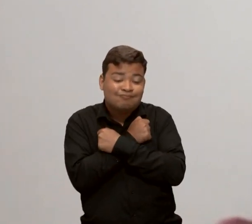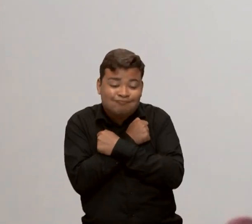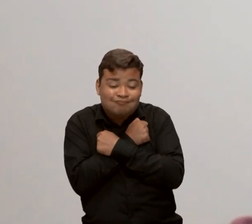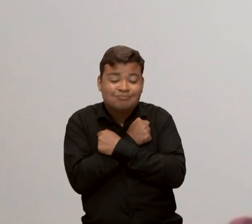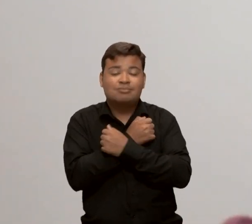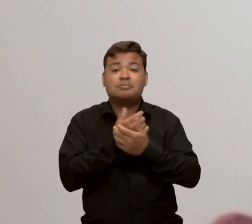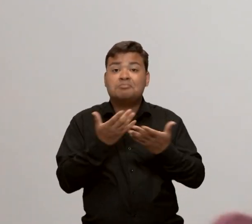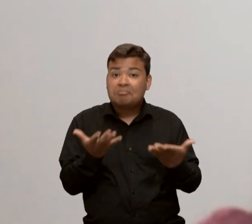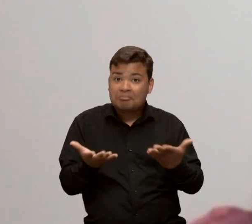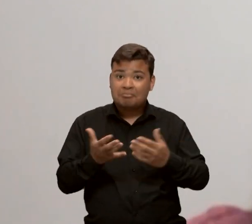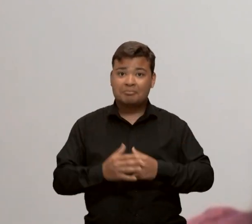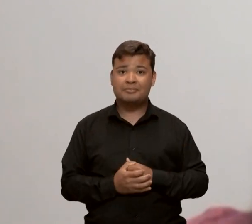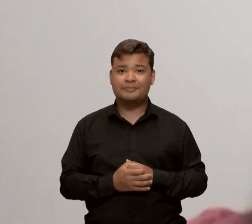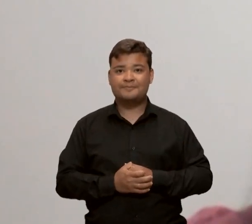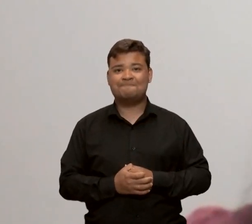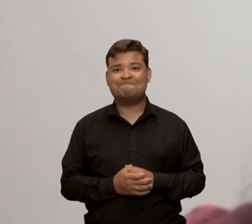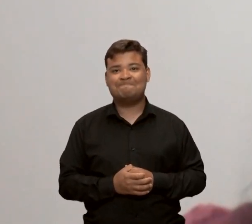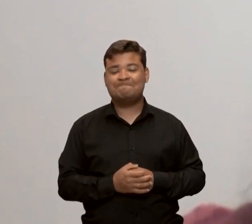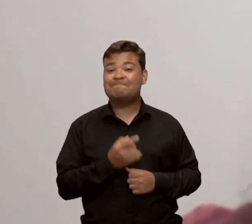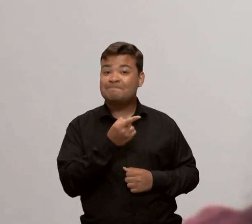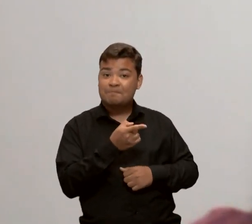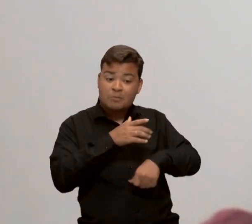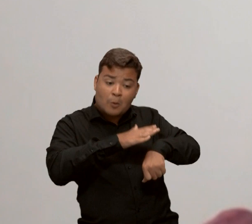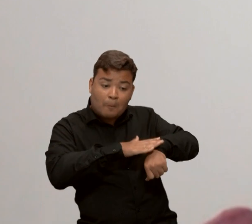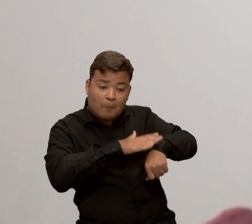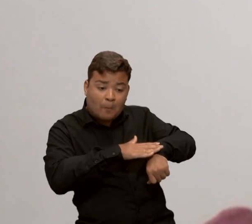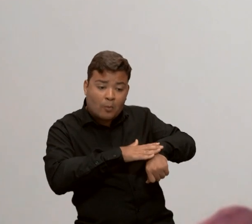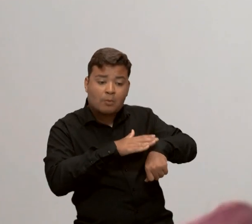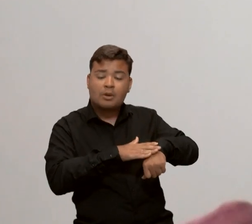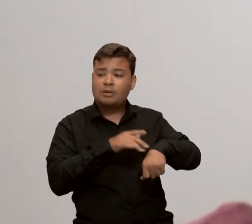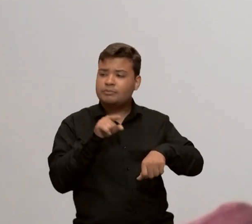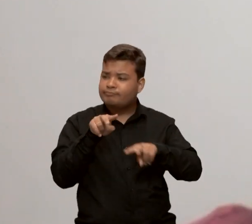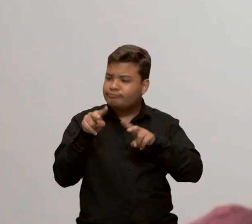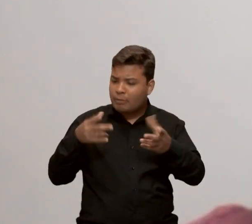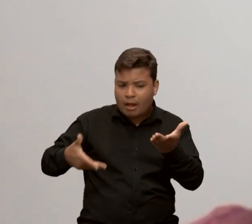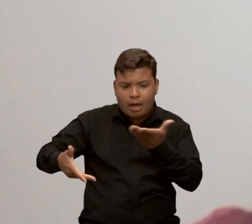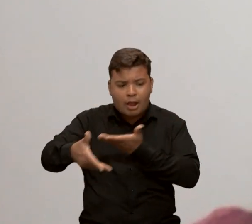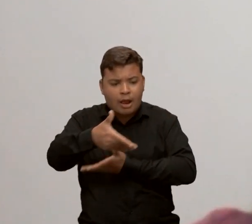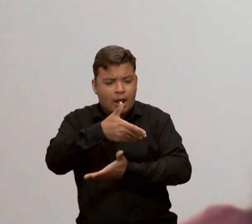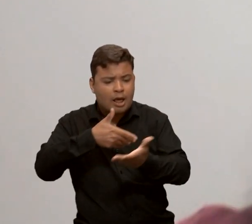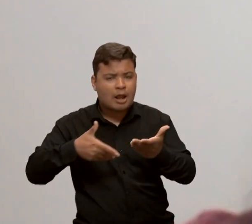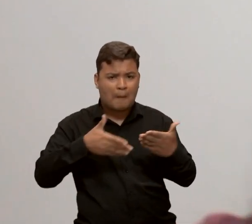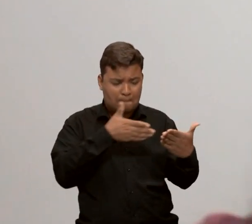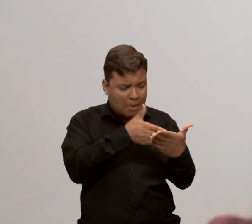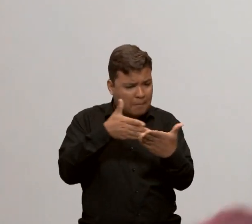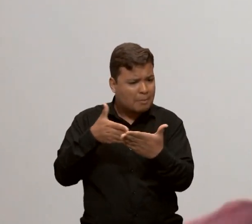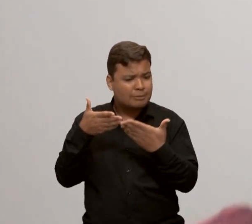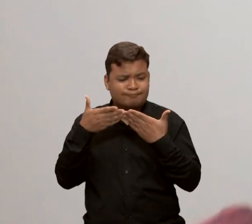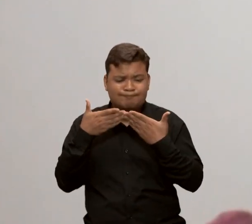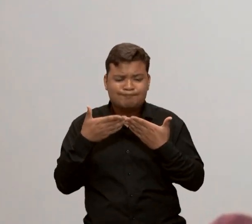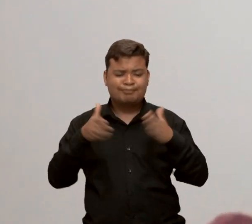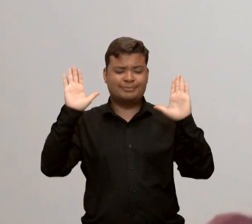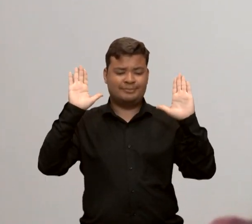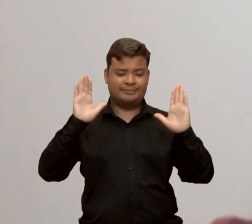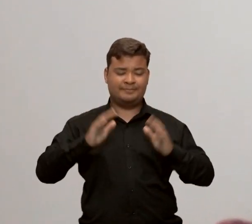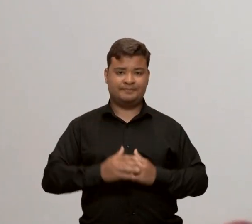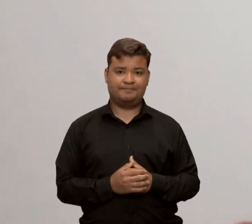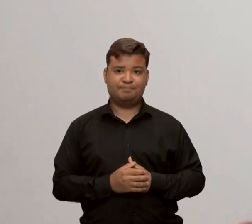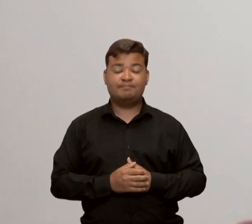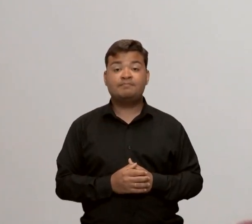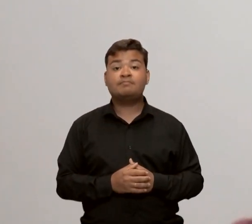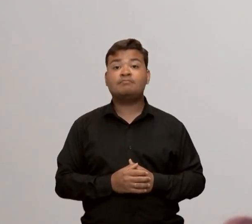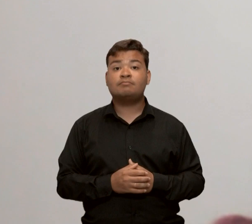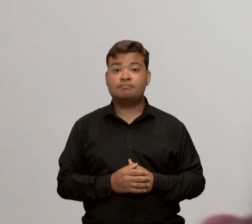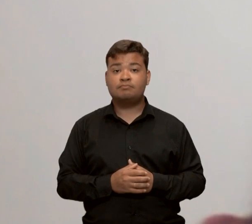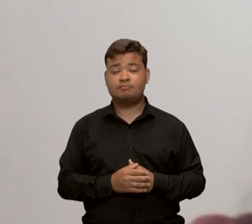é um momento que vai quebrando as barreiras. Isso é muito importante. Uma pessoa que é bem incluída